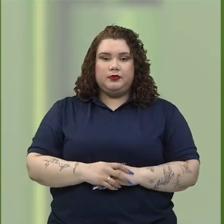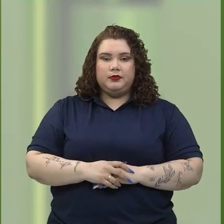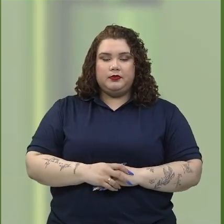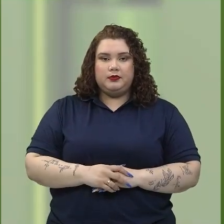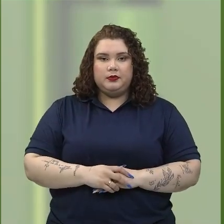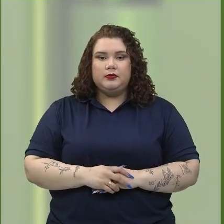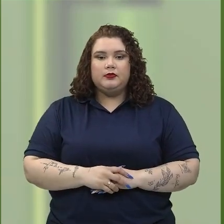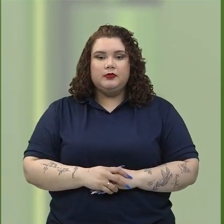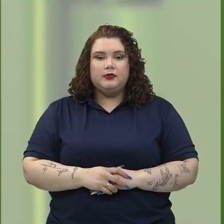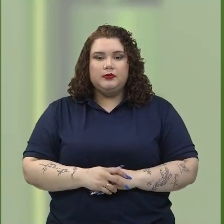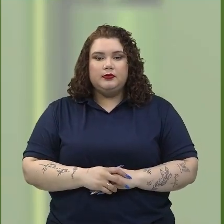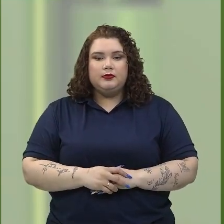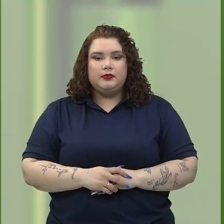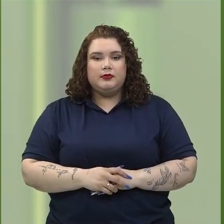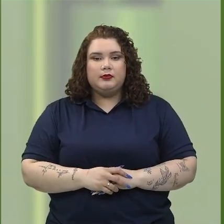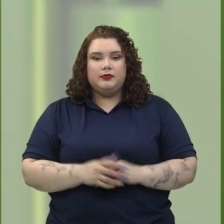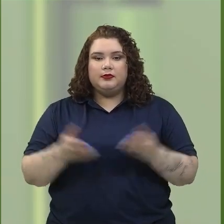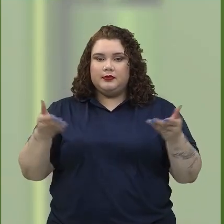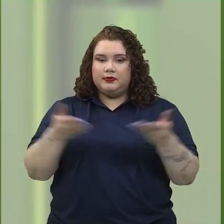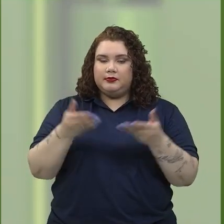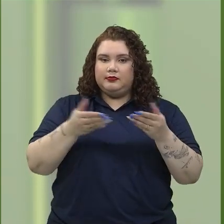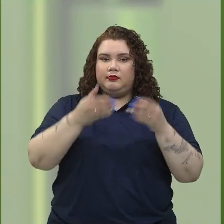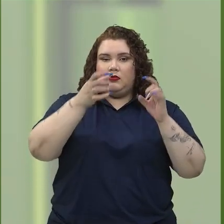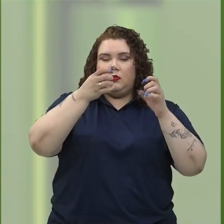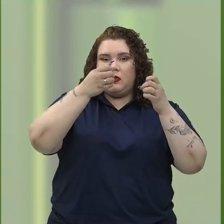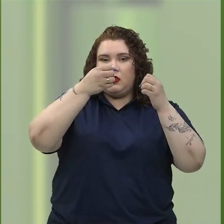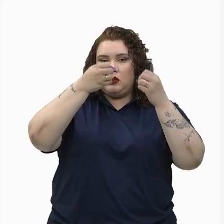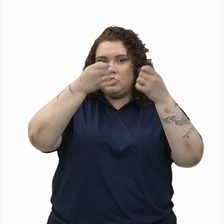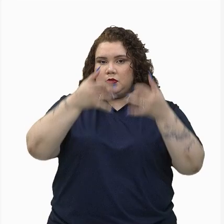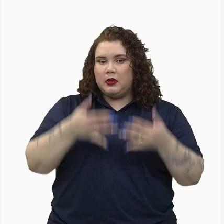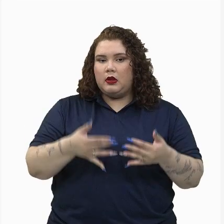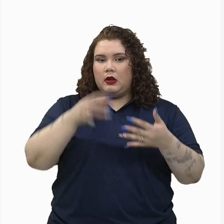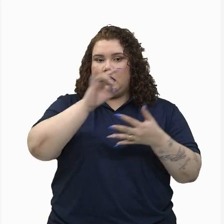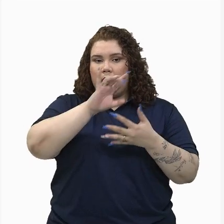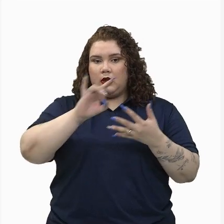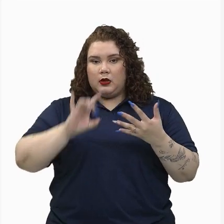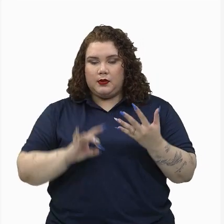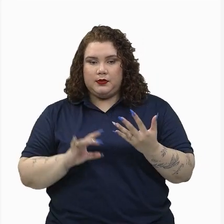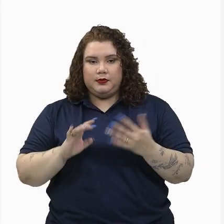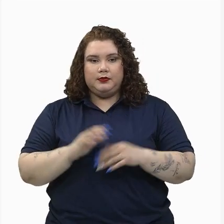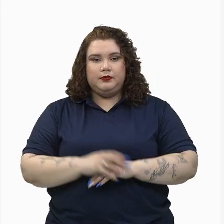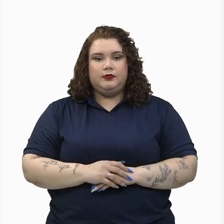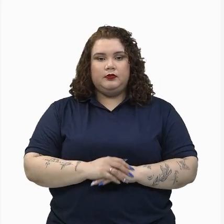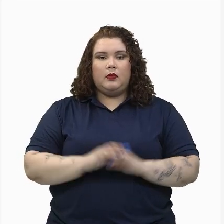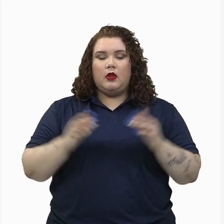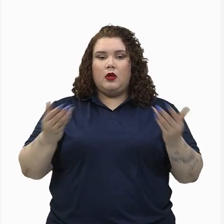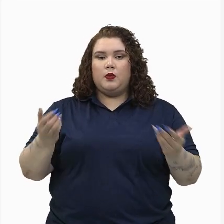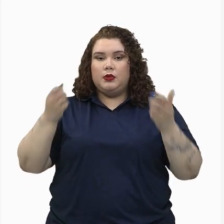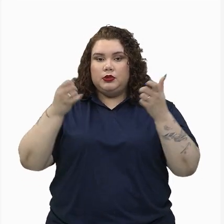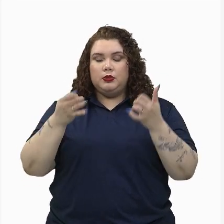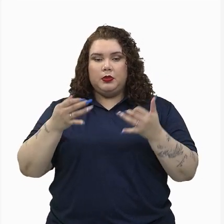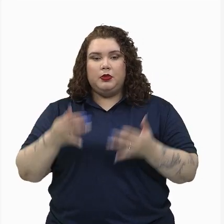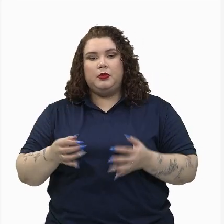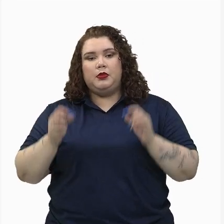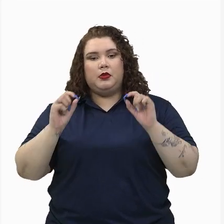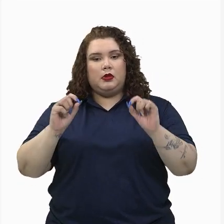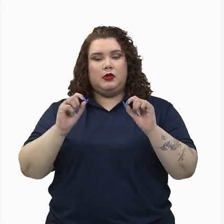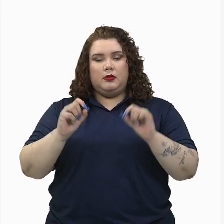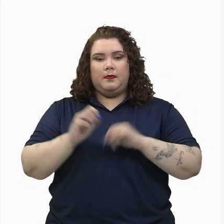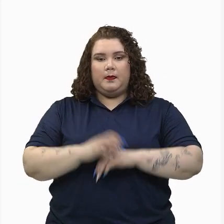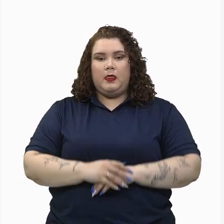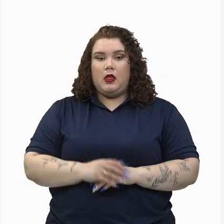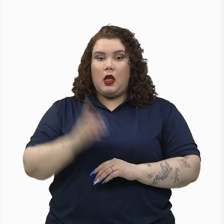em paralelo. Vamos lá definir cada um. Veja, quando se fala, né, vocês perceberam que estamos falando aí